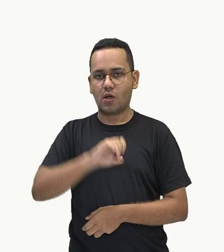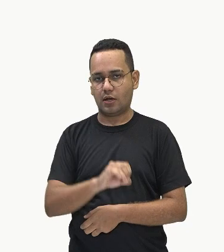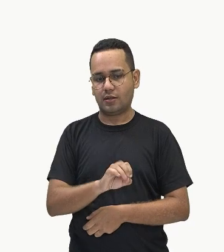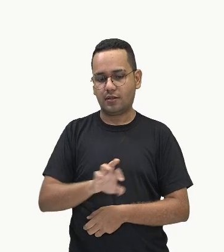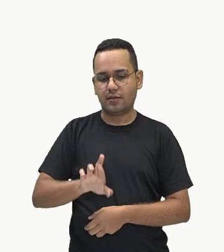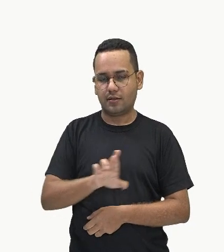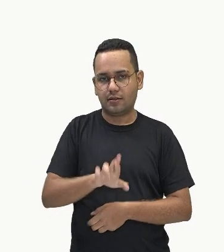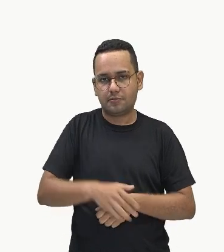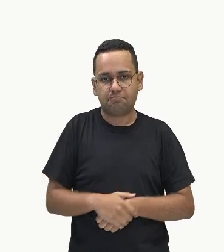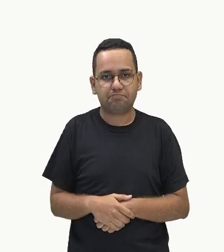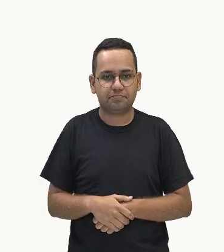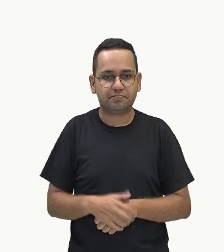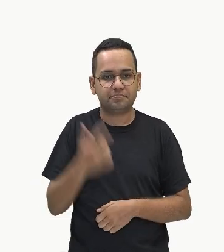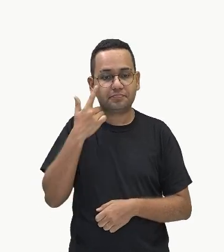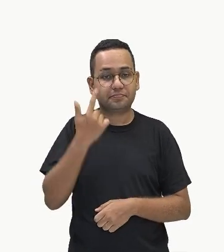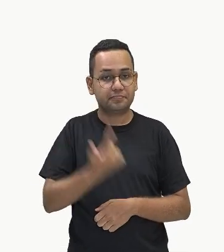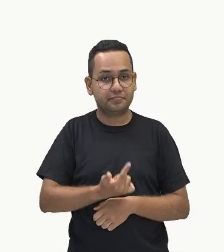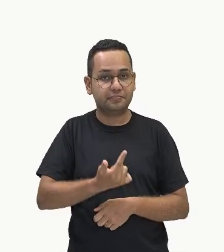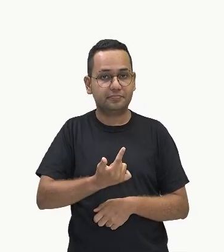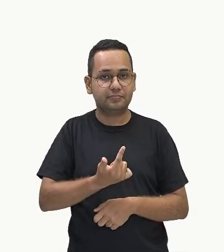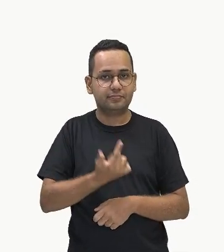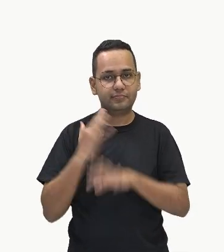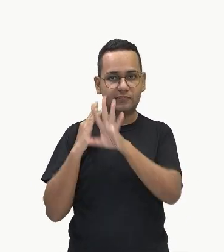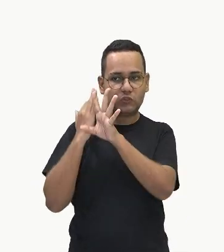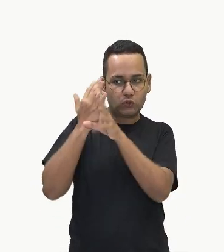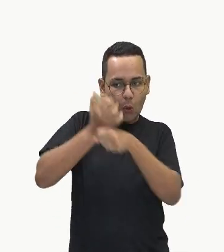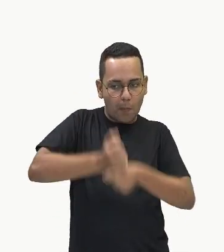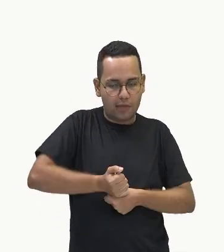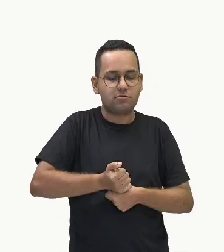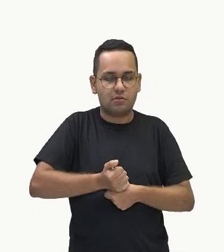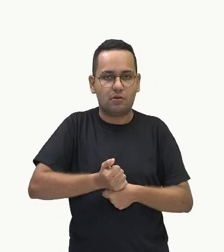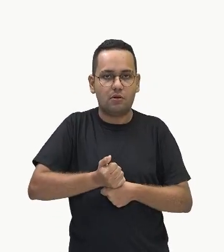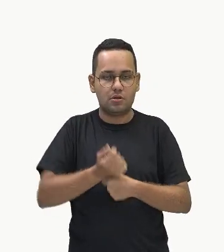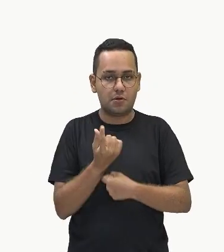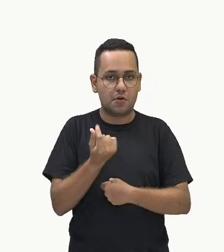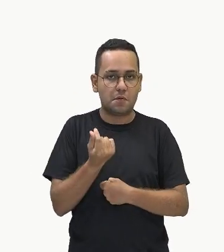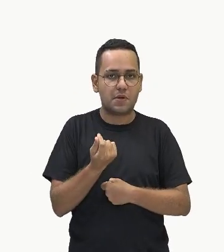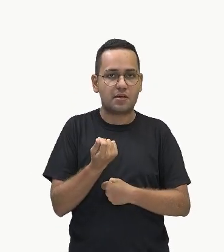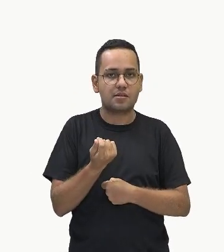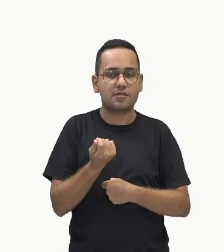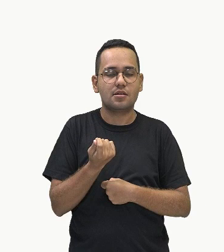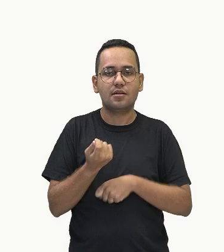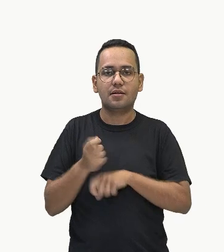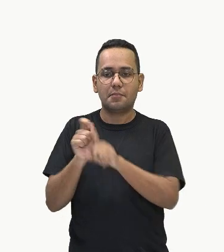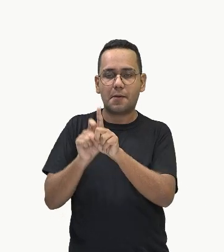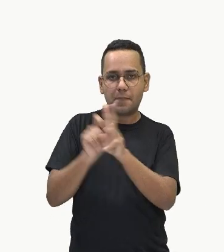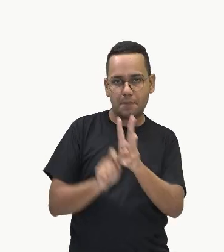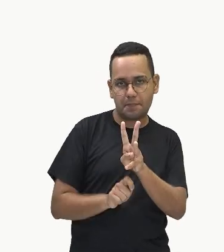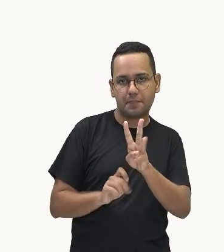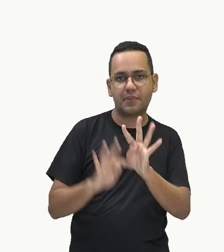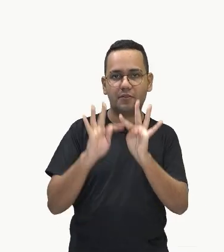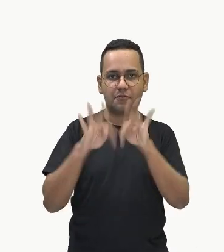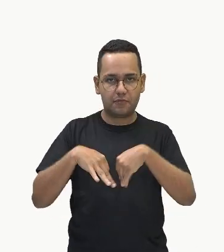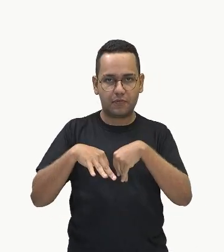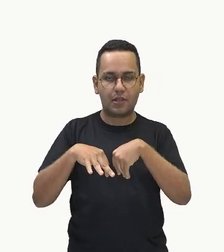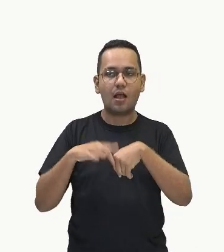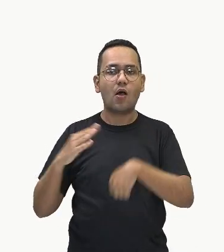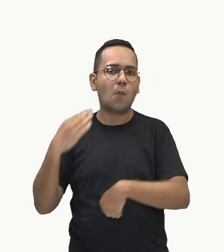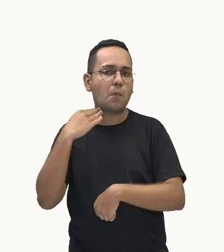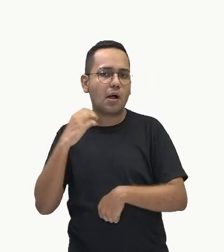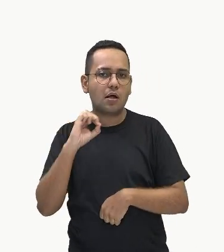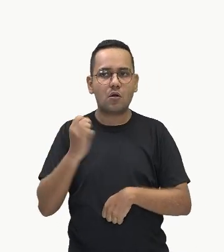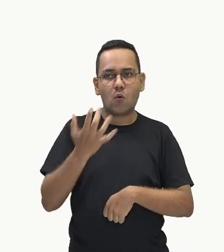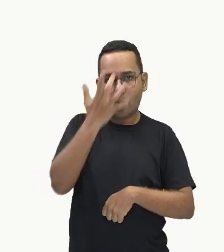Esse aqui é o valor que o Miguel deve pagar ao final dos 3 meses aí ao banco ou a quem